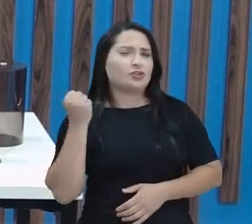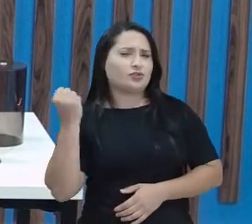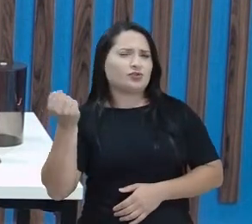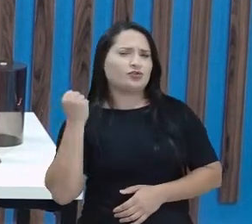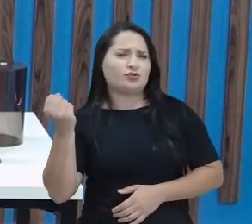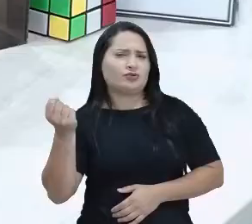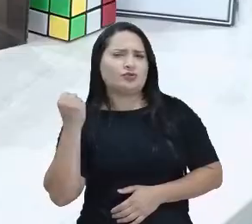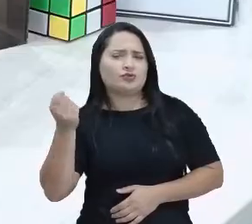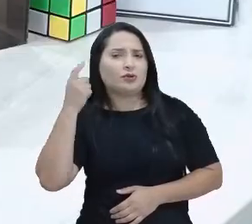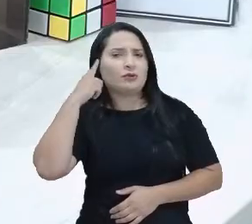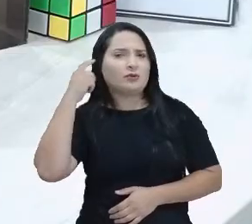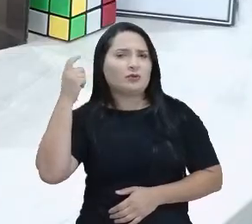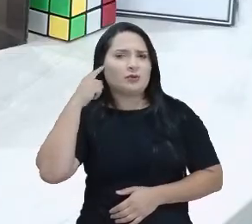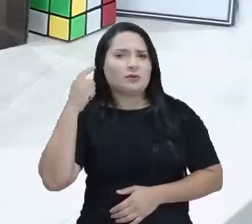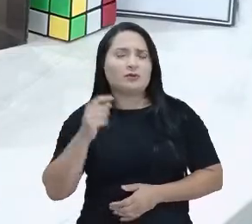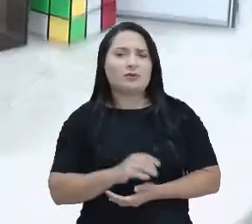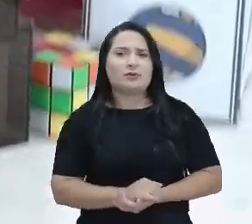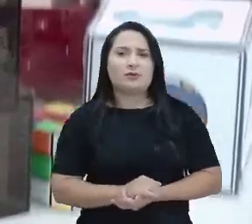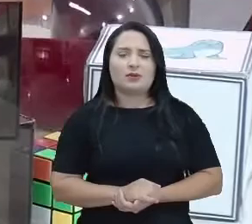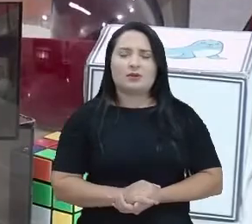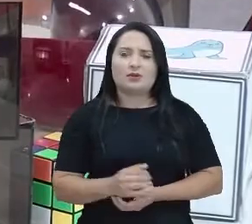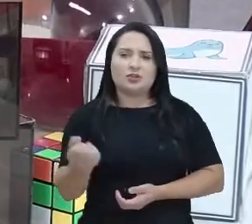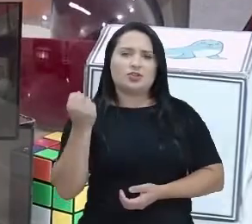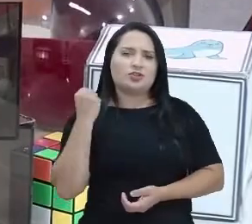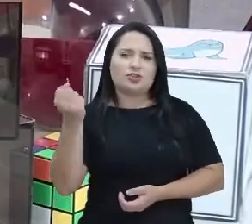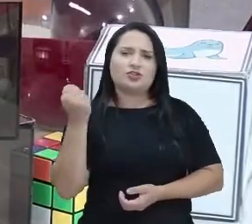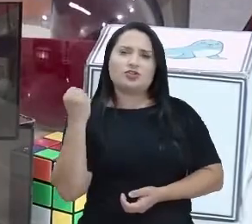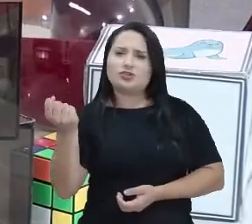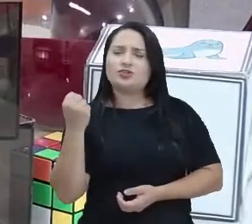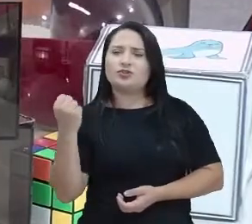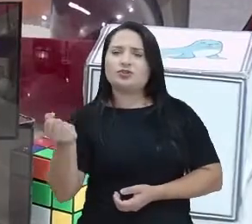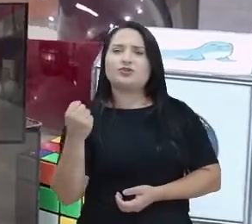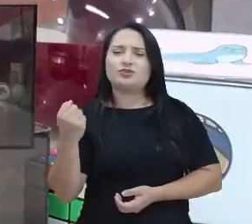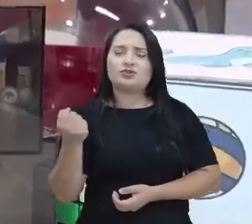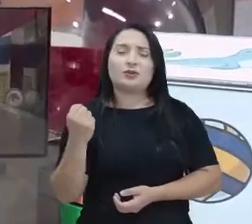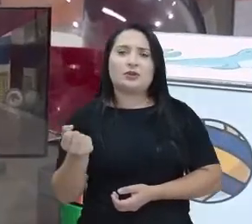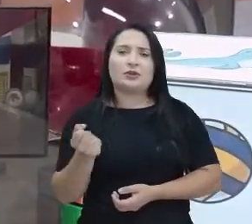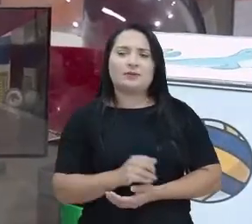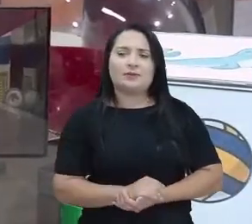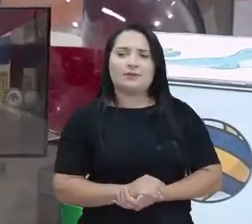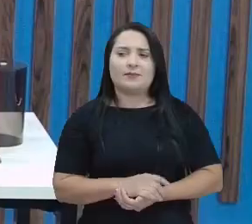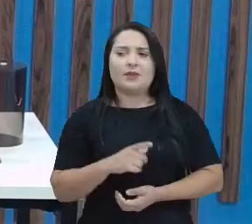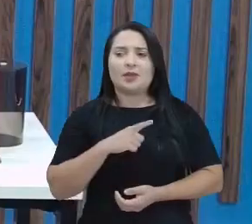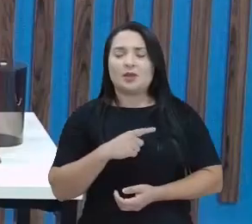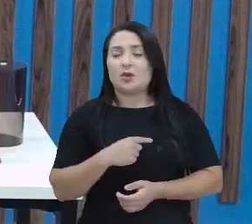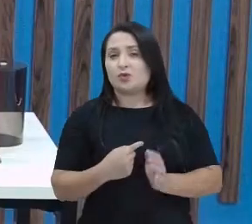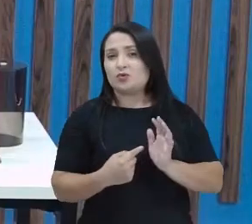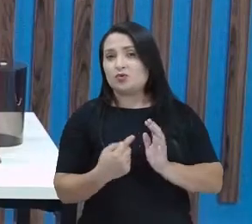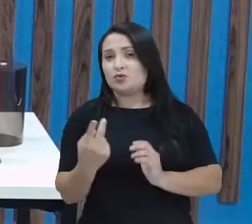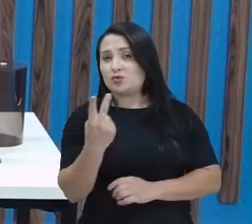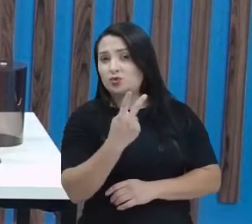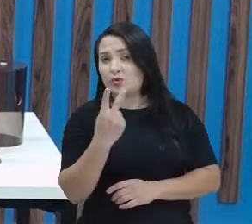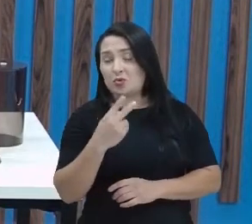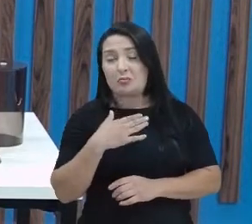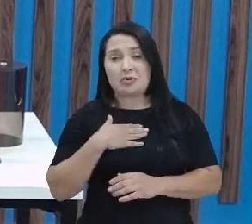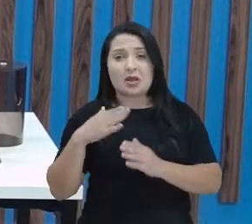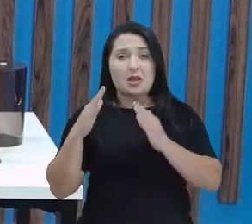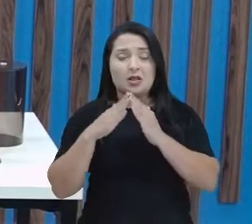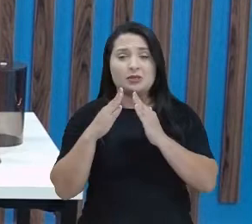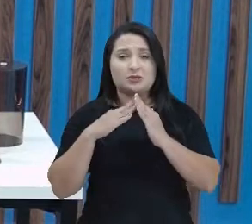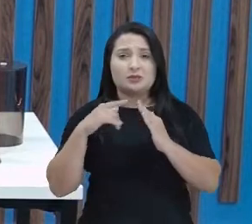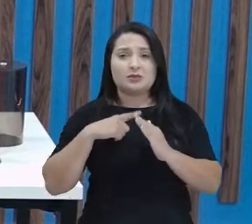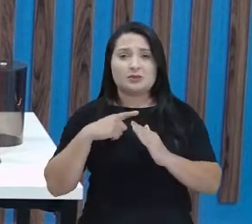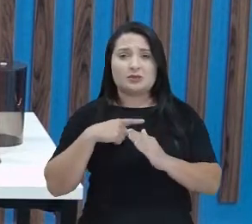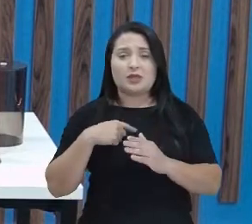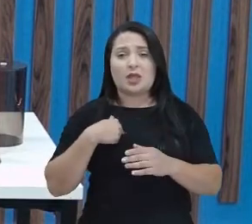sonzinho, ó. É o pau de chuva. Vocês conhecem o pau de chuva? Eu trouxe dois que tinha lá em casa, que